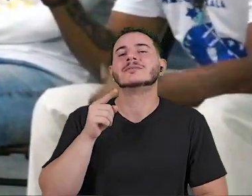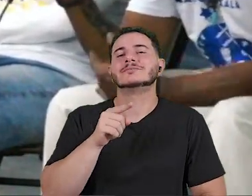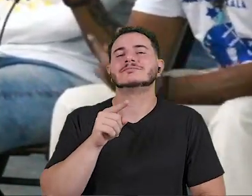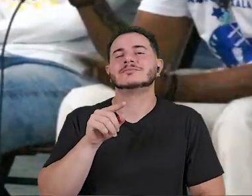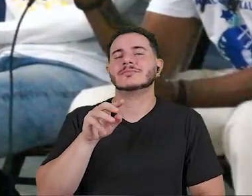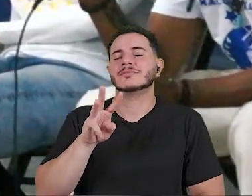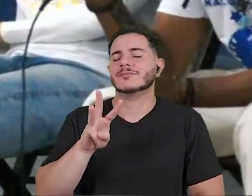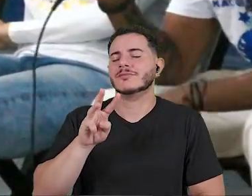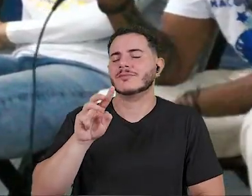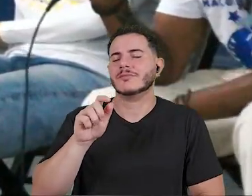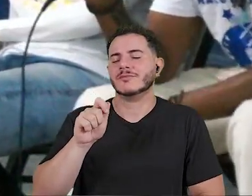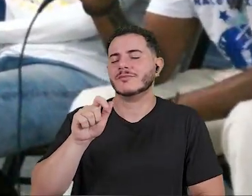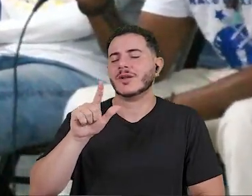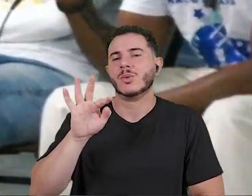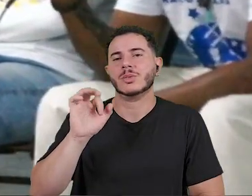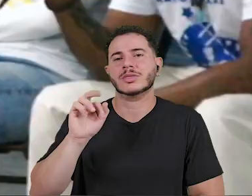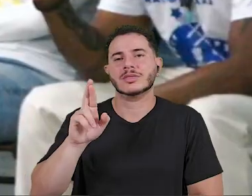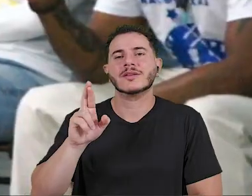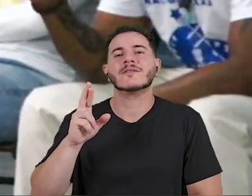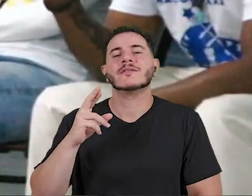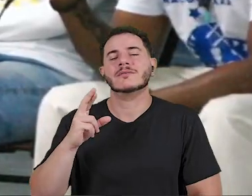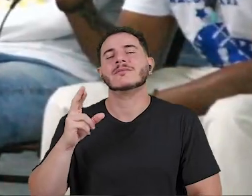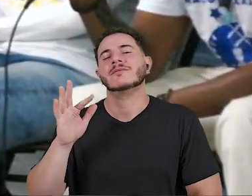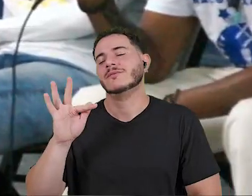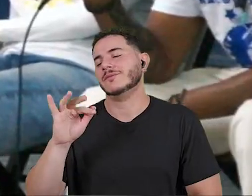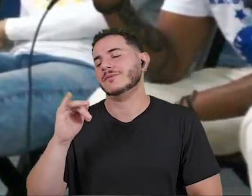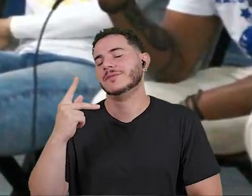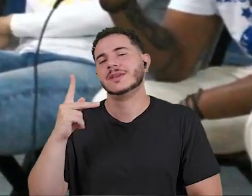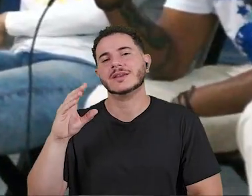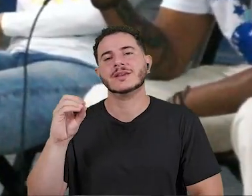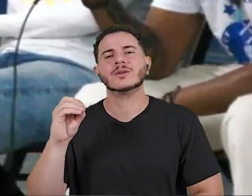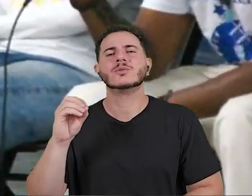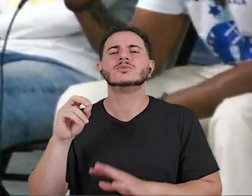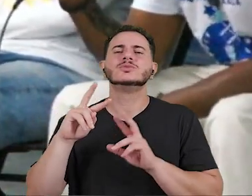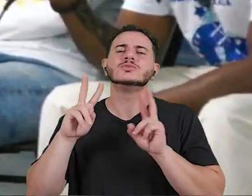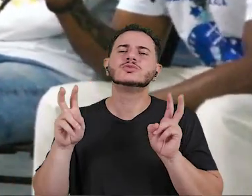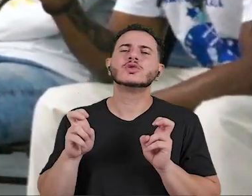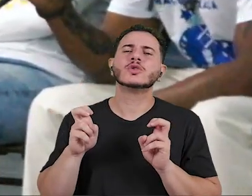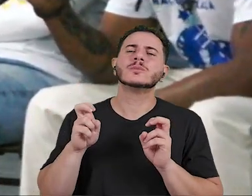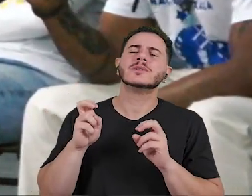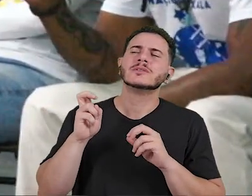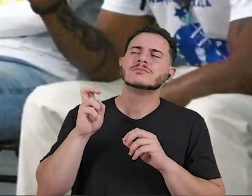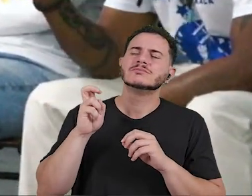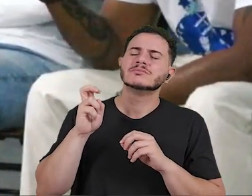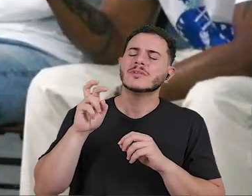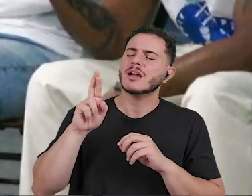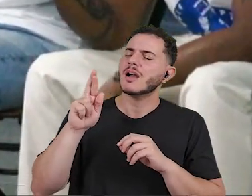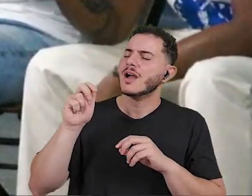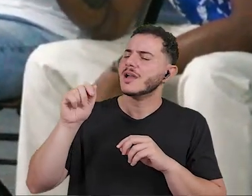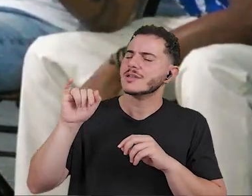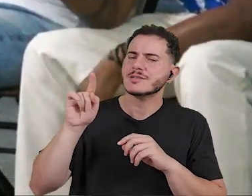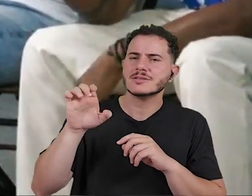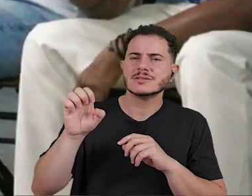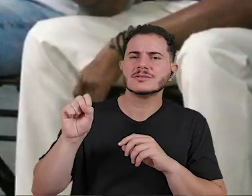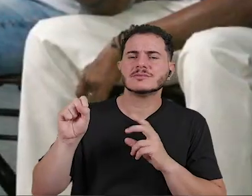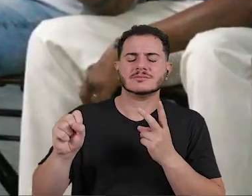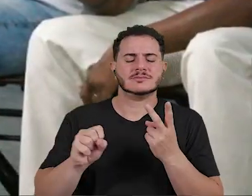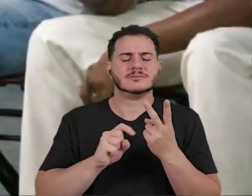sobre origens, e eu gostaria que você falasse, enquanto presidente, como